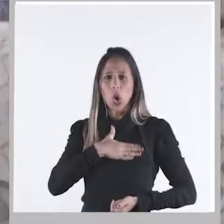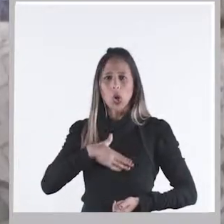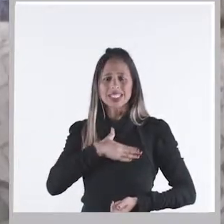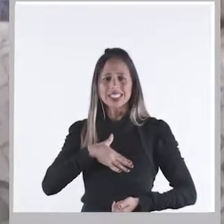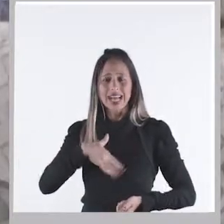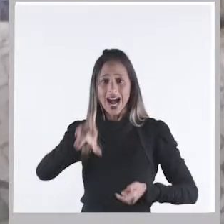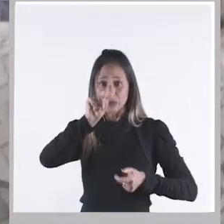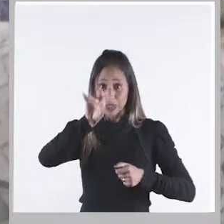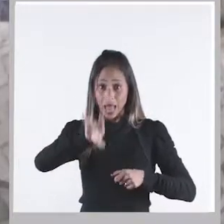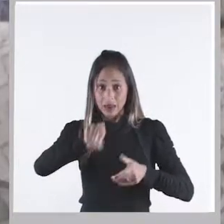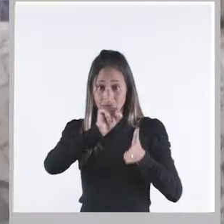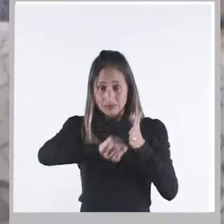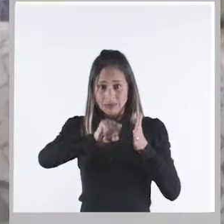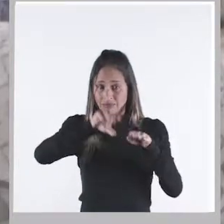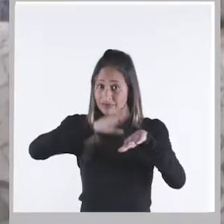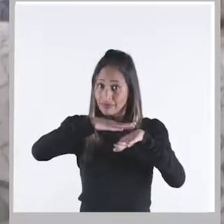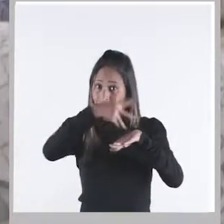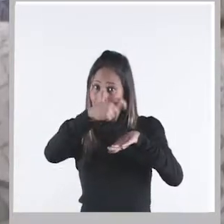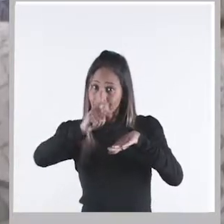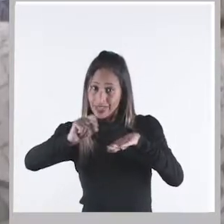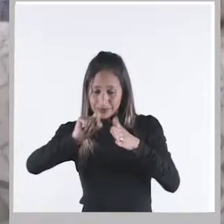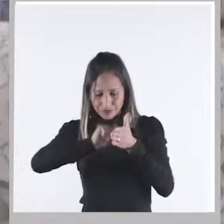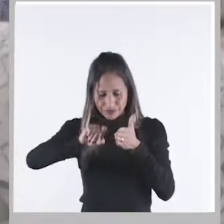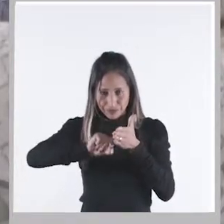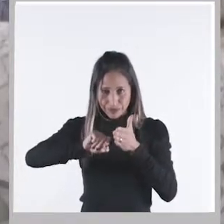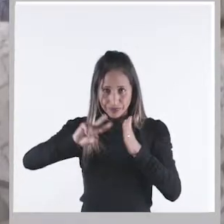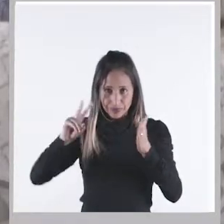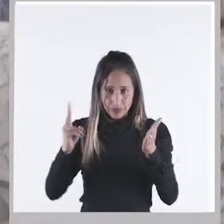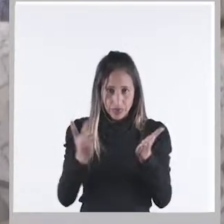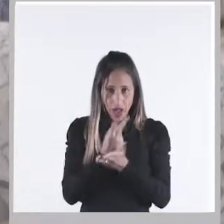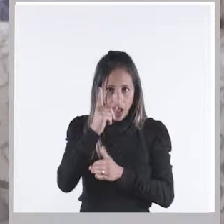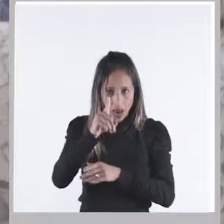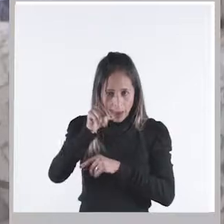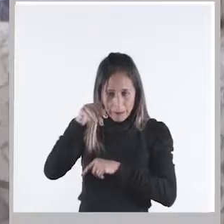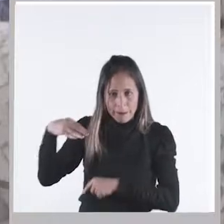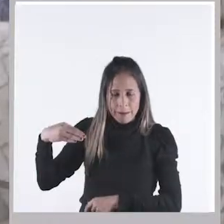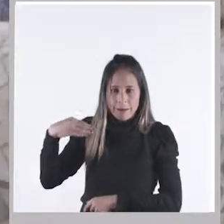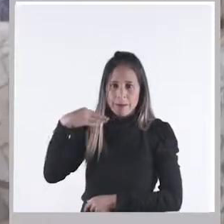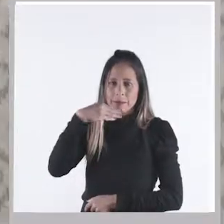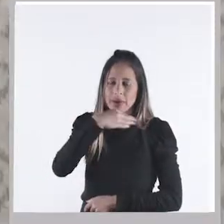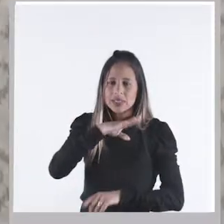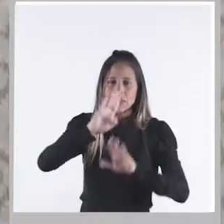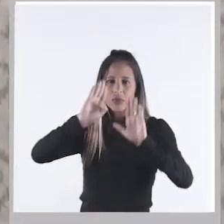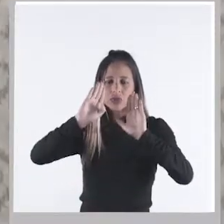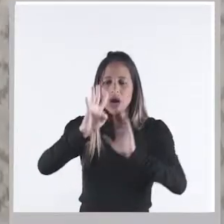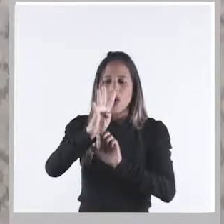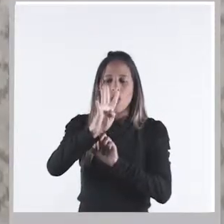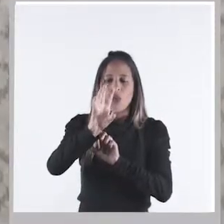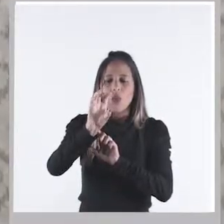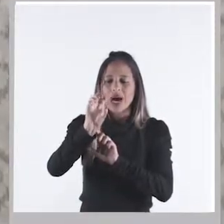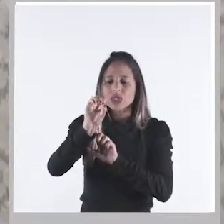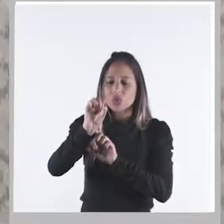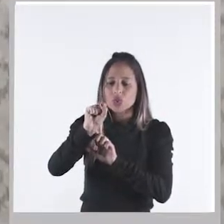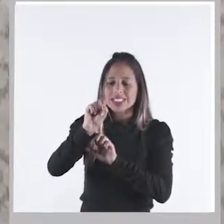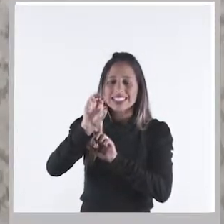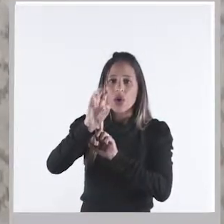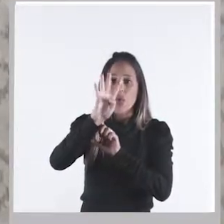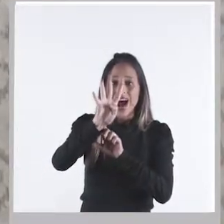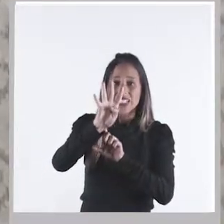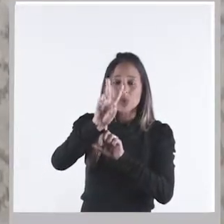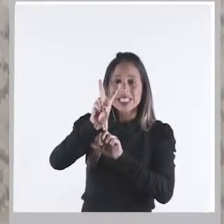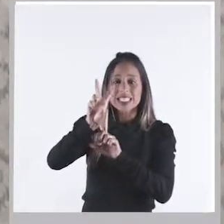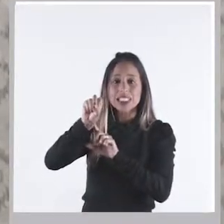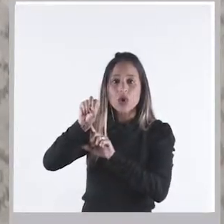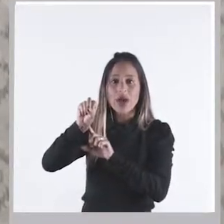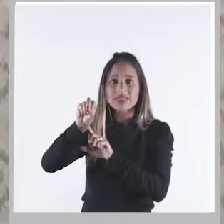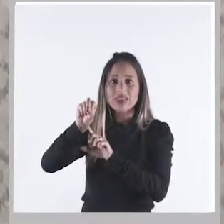estava escrevendo e, de repente, quando a Dalva percebeu, ela já tinha 450